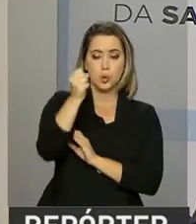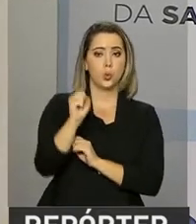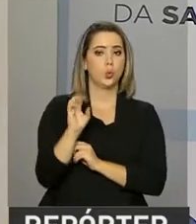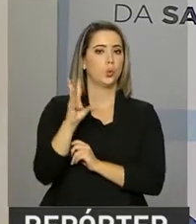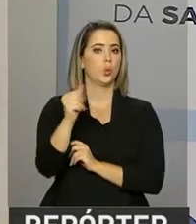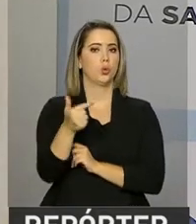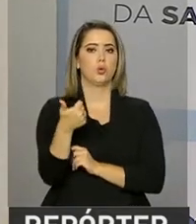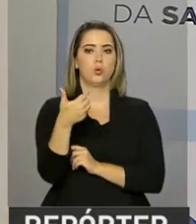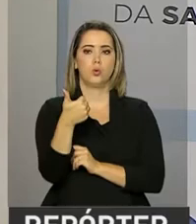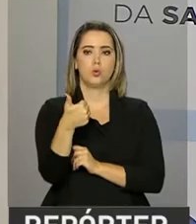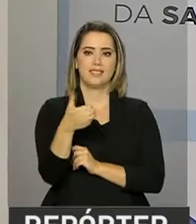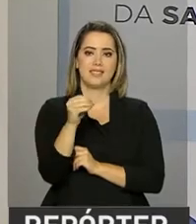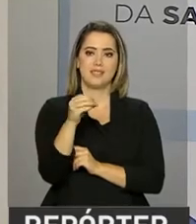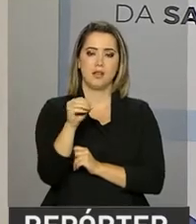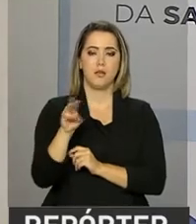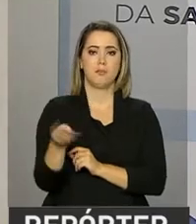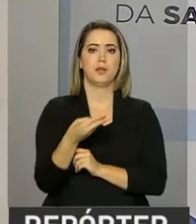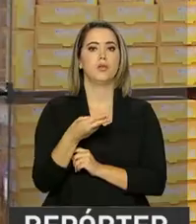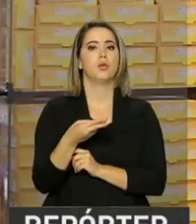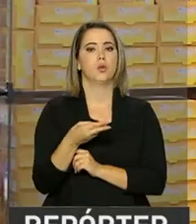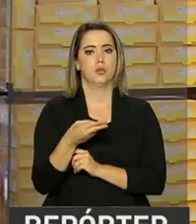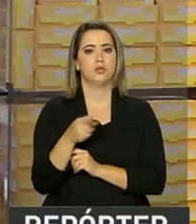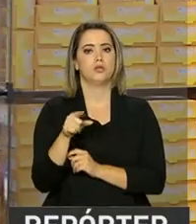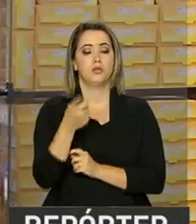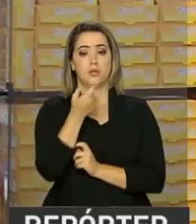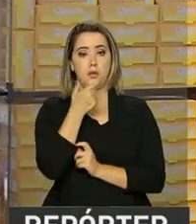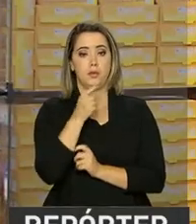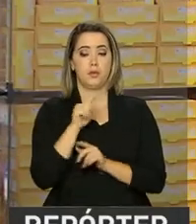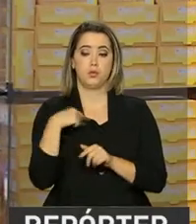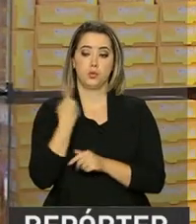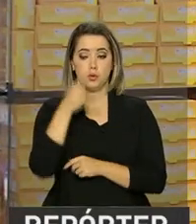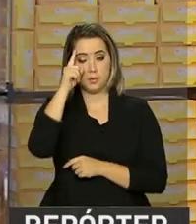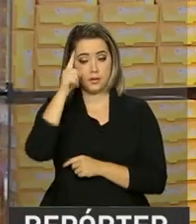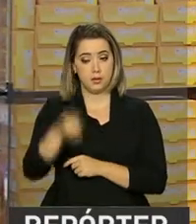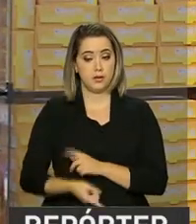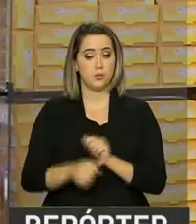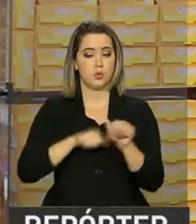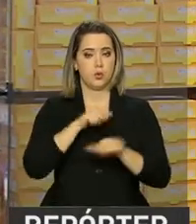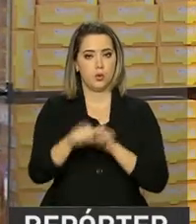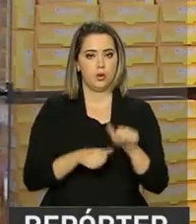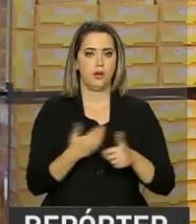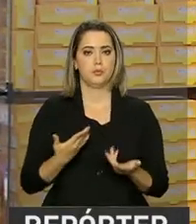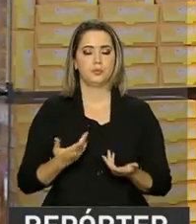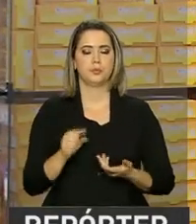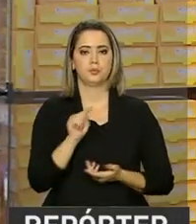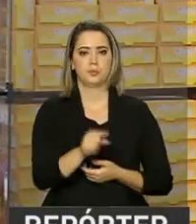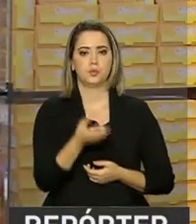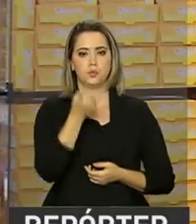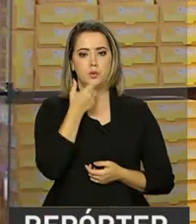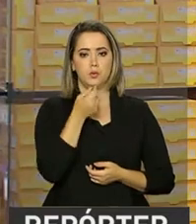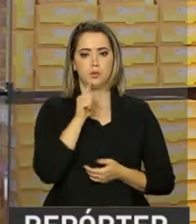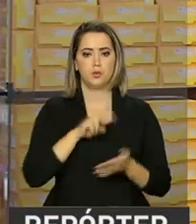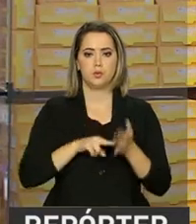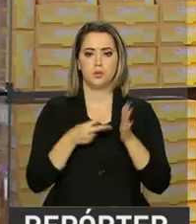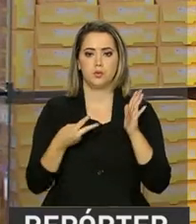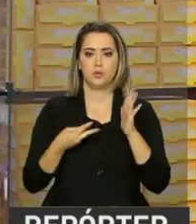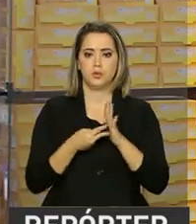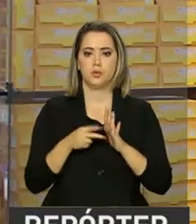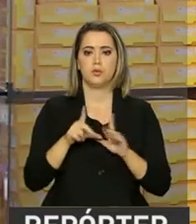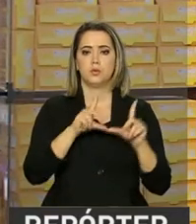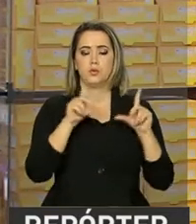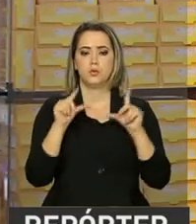em medicamentos aos nós determinamos agora os medicamentos exclusivos do farmácia popular rede própria representam